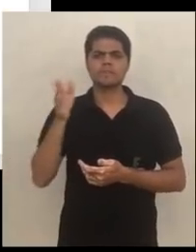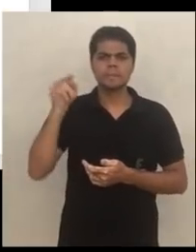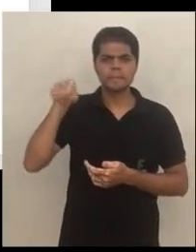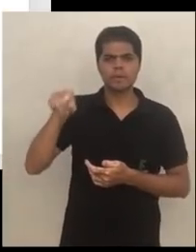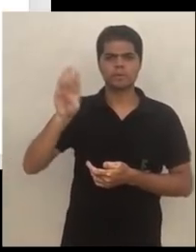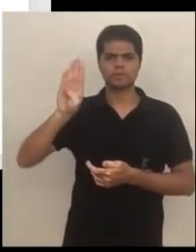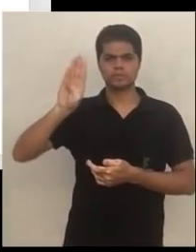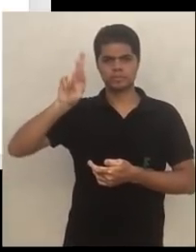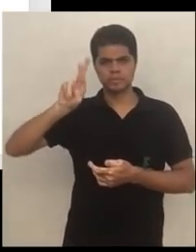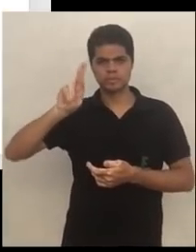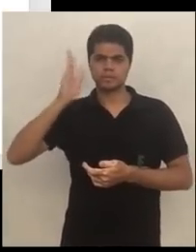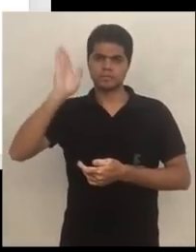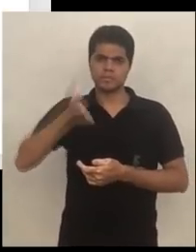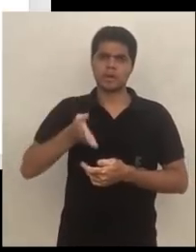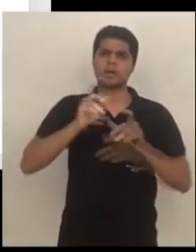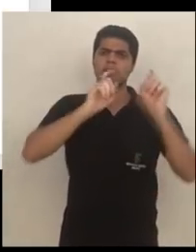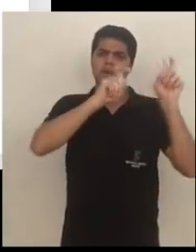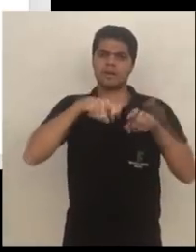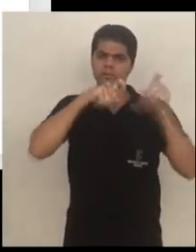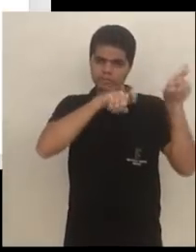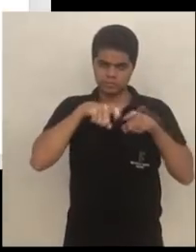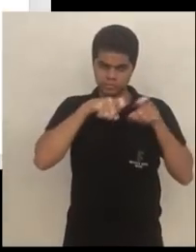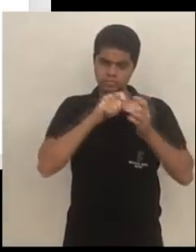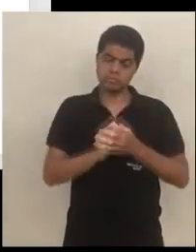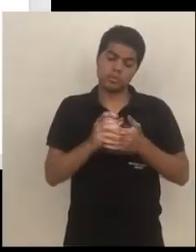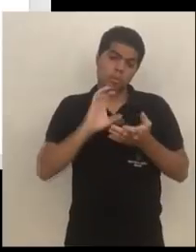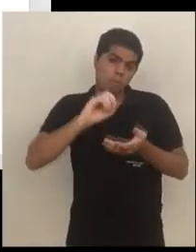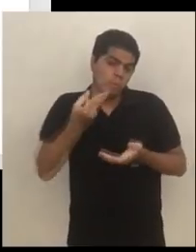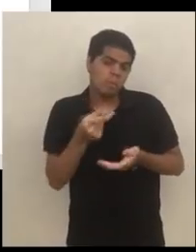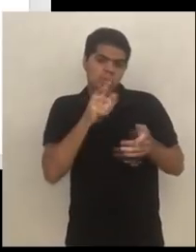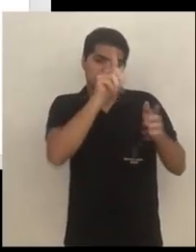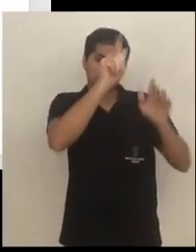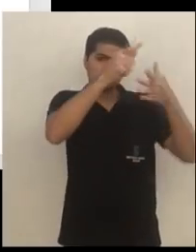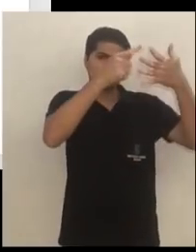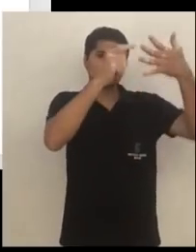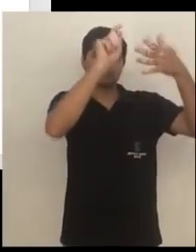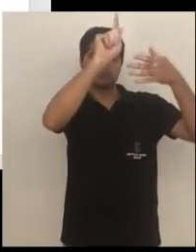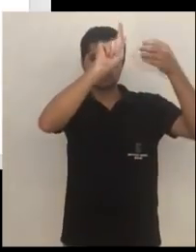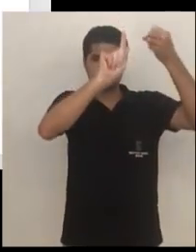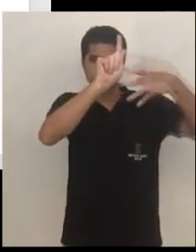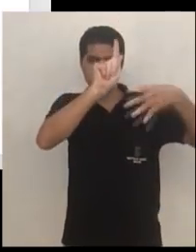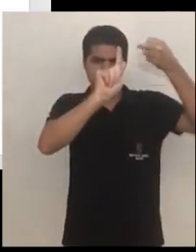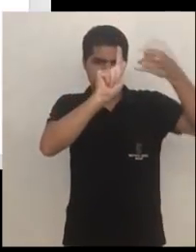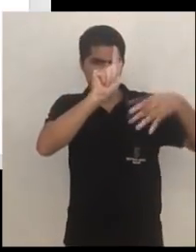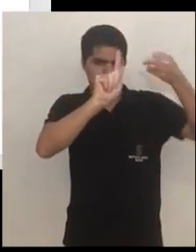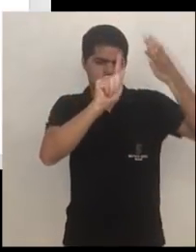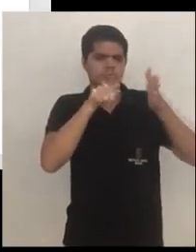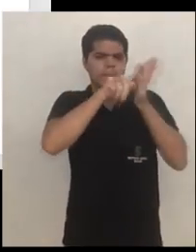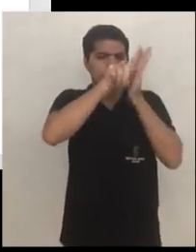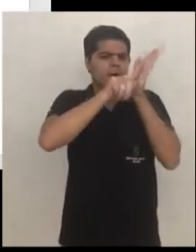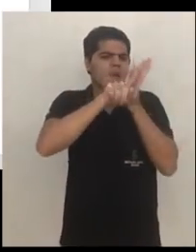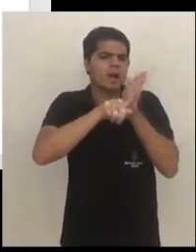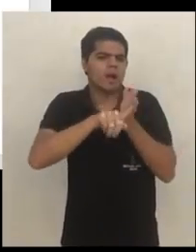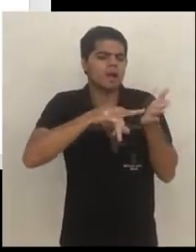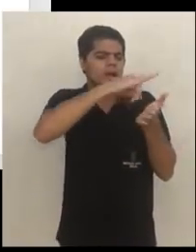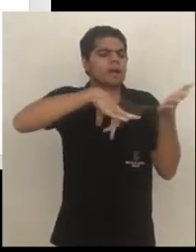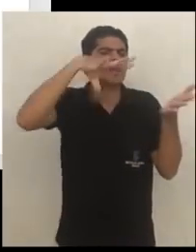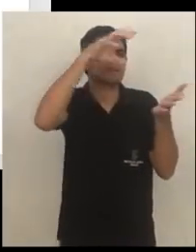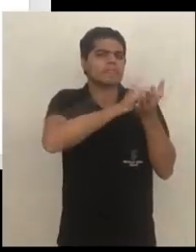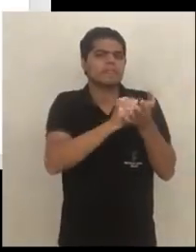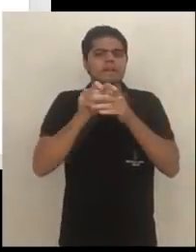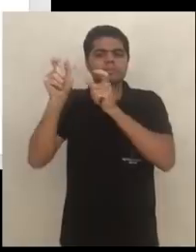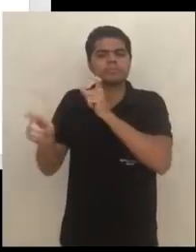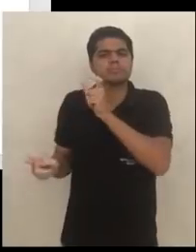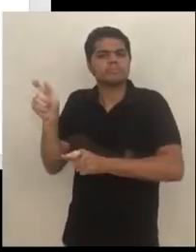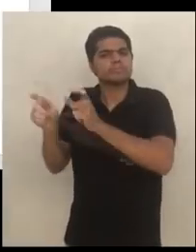www.gov.br/agricultura, ou você escreve direto lá no Google Cadastro Nacional de Produtores Orgânicos. Para vocês terem ideia, esse cadastro